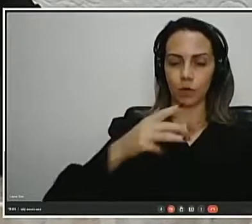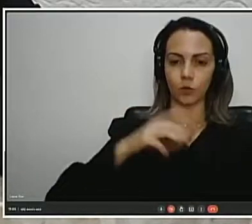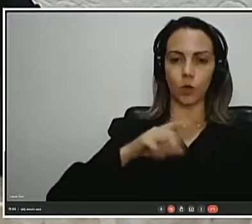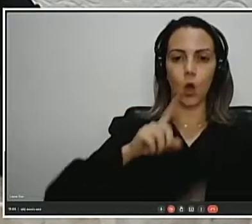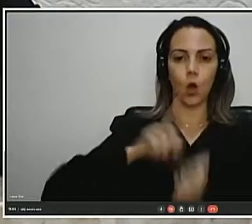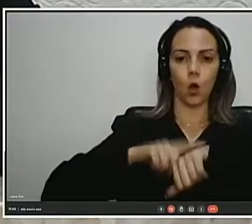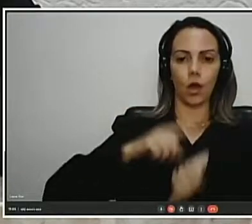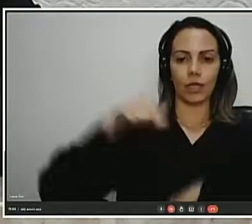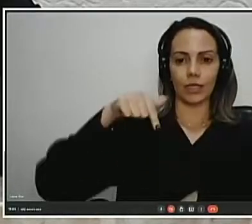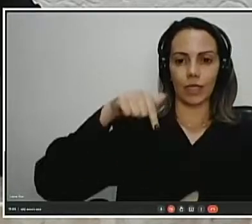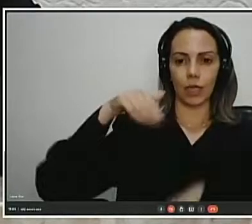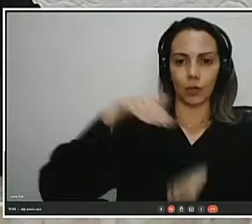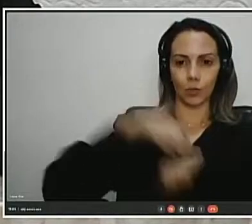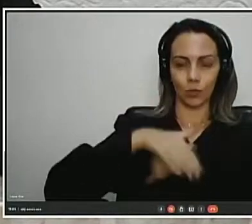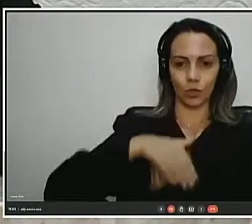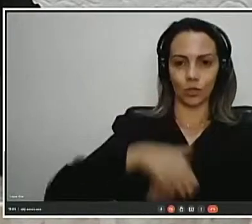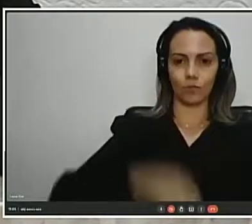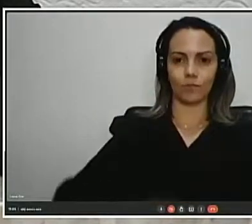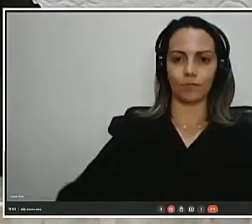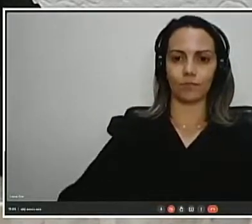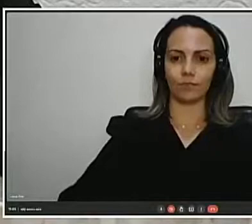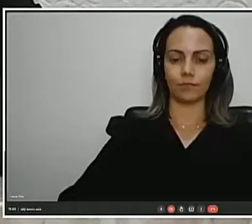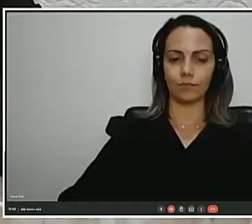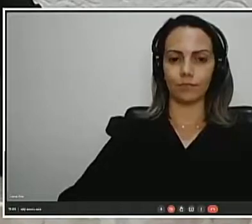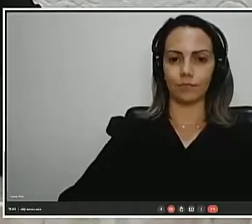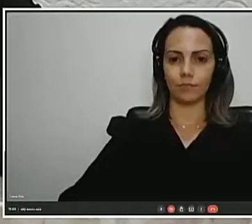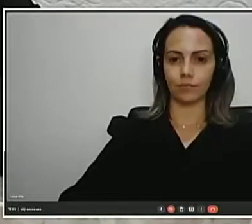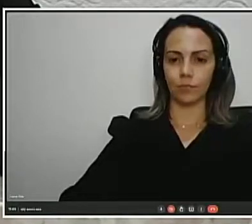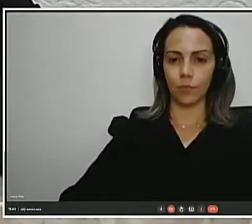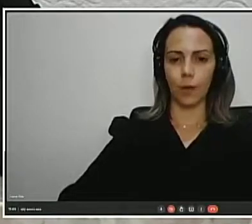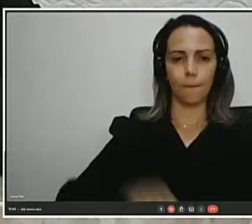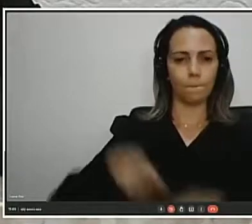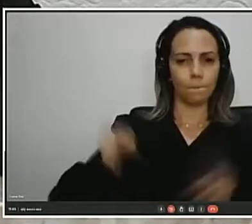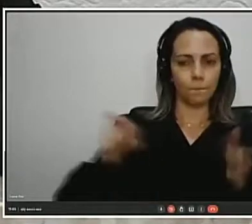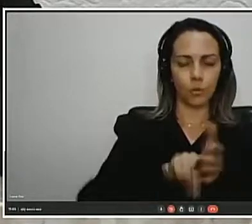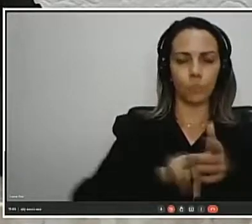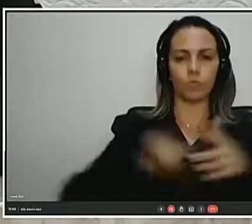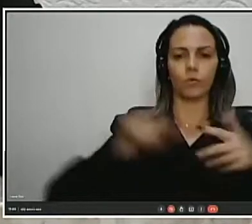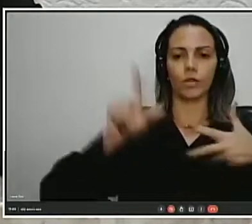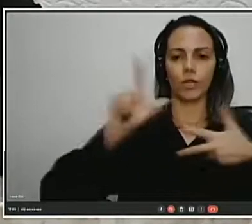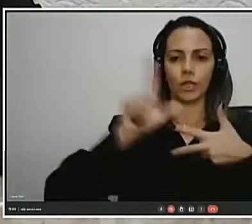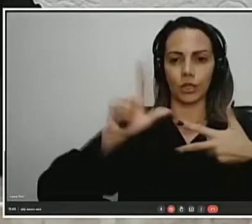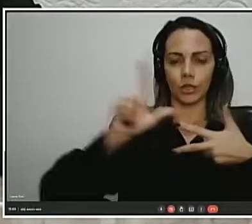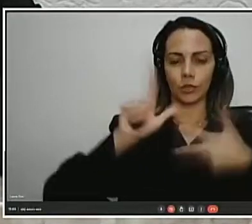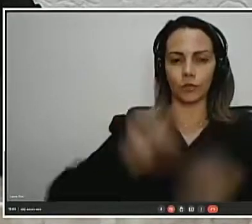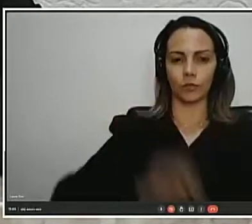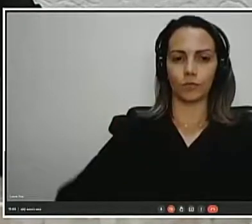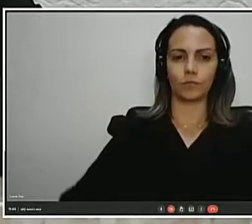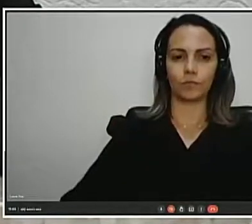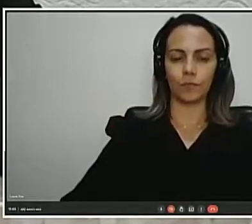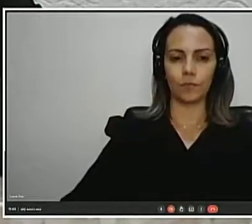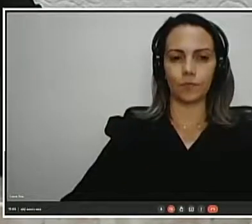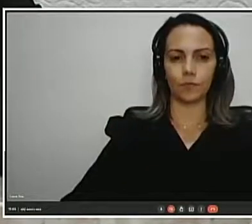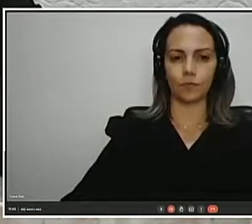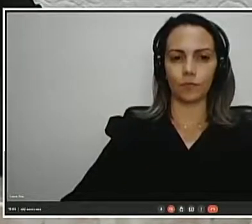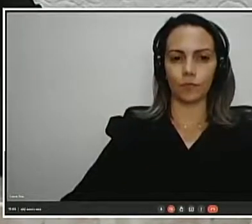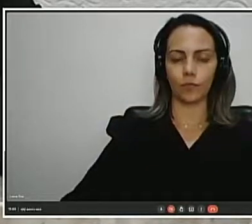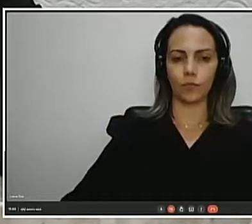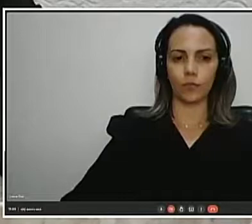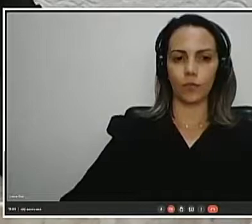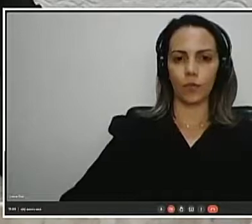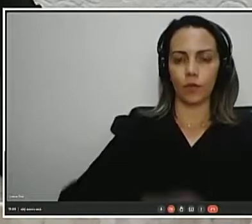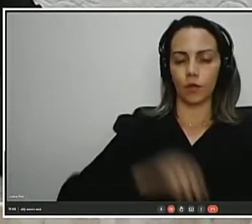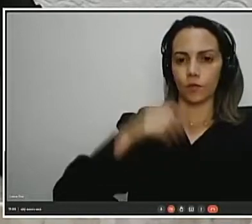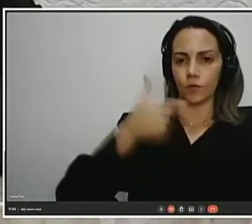19 horas. Matéria do Legislativo. Indicações. Número 28 de 2022,